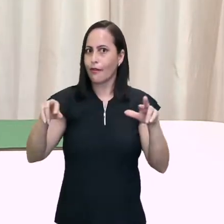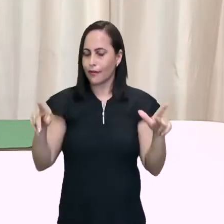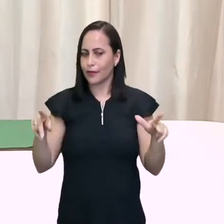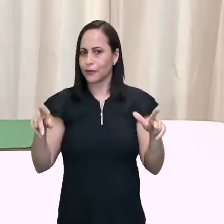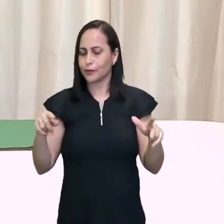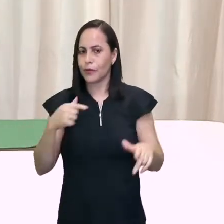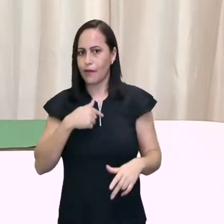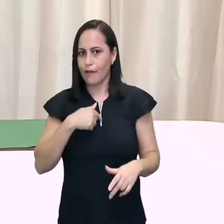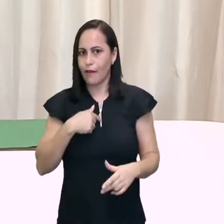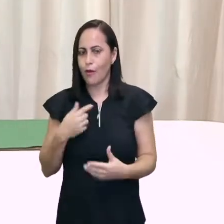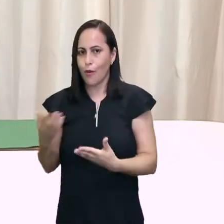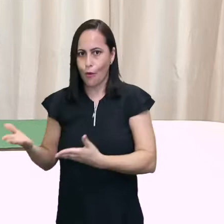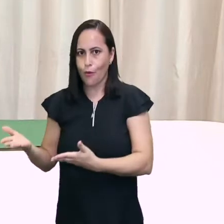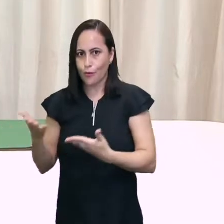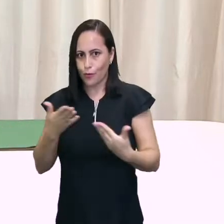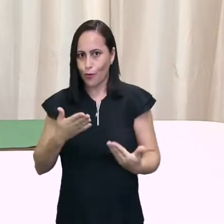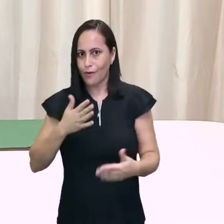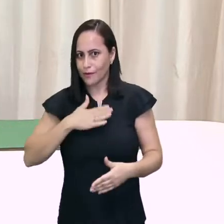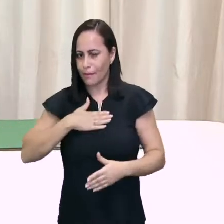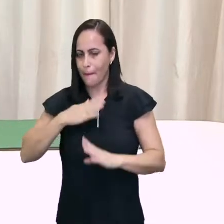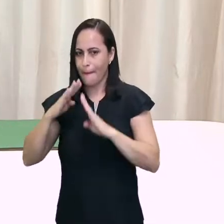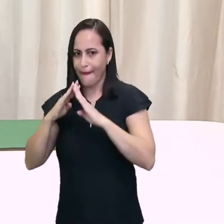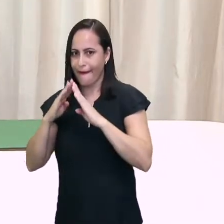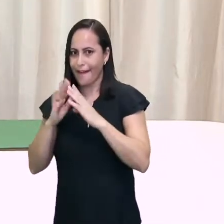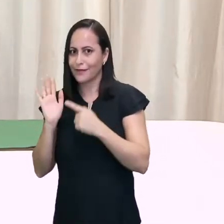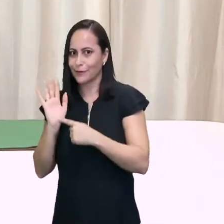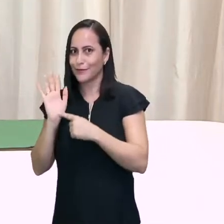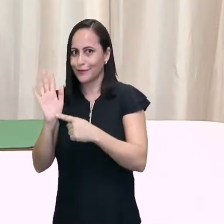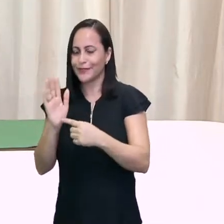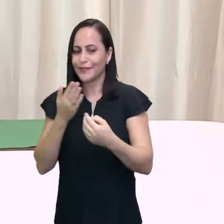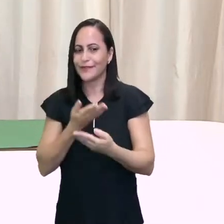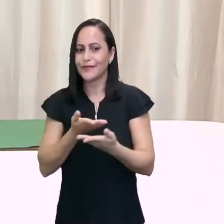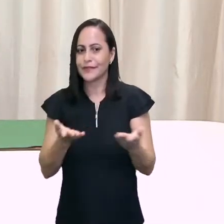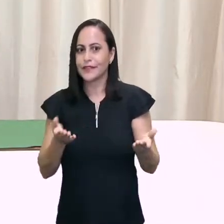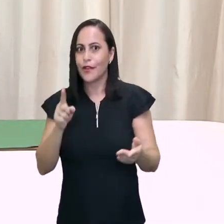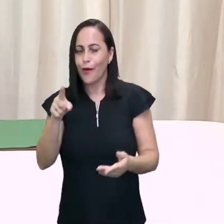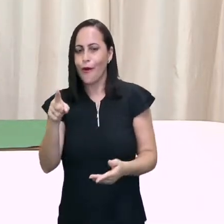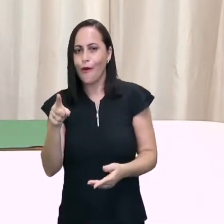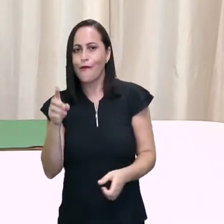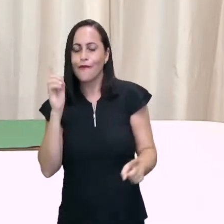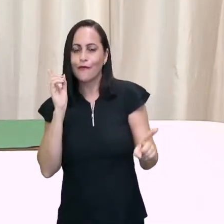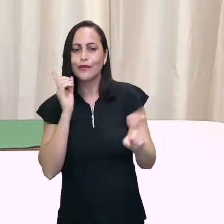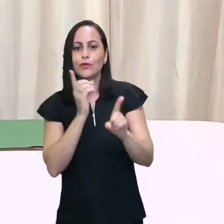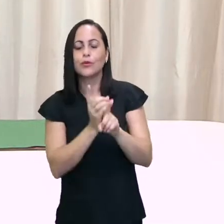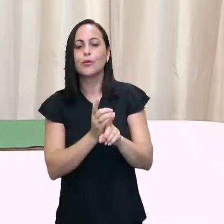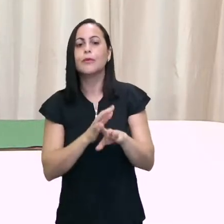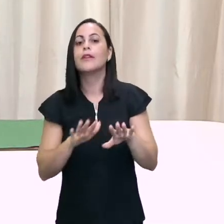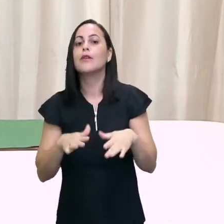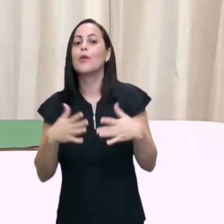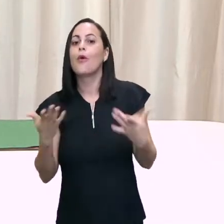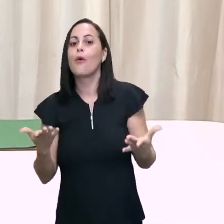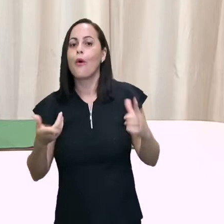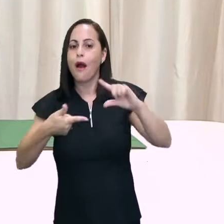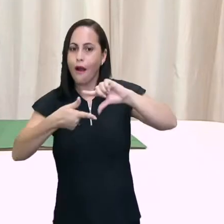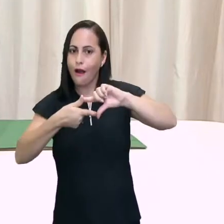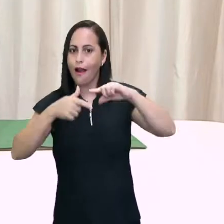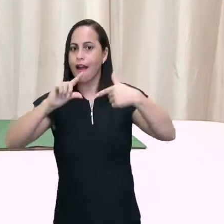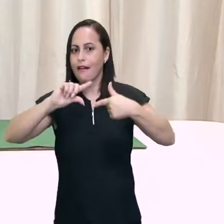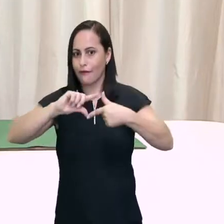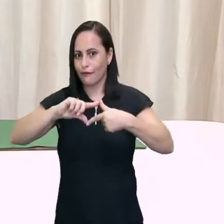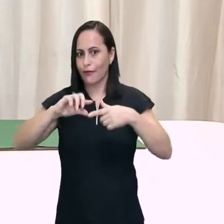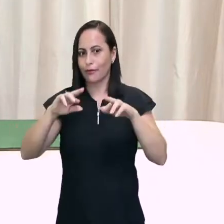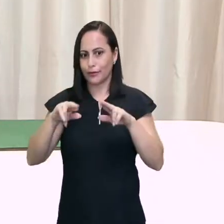minha casa, vou mostrar para vocês e vocês aí vão adivinhar qual é o formato desse objeto. Vamos ver?